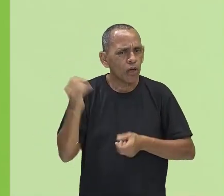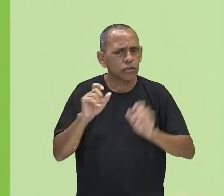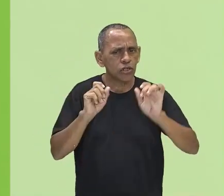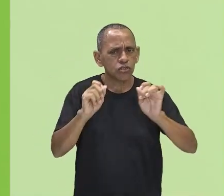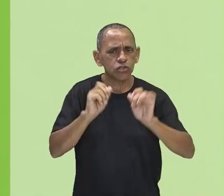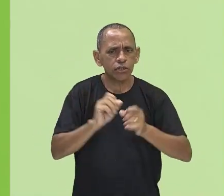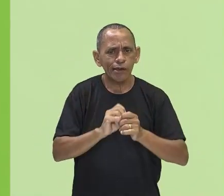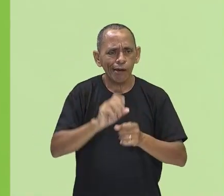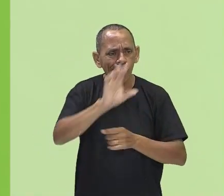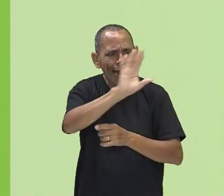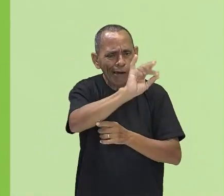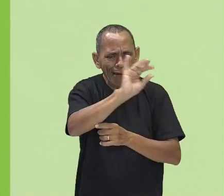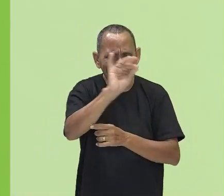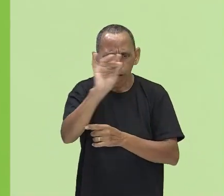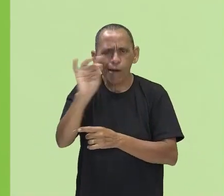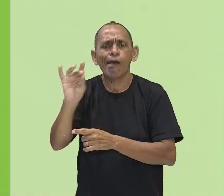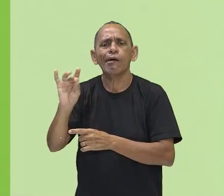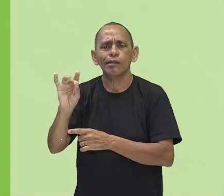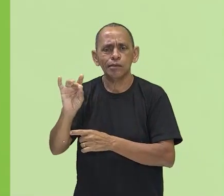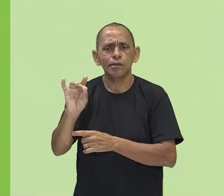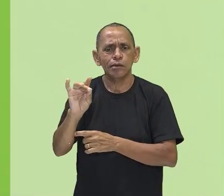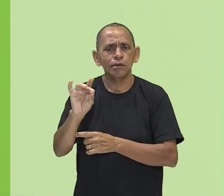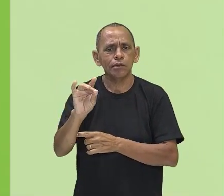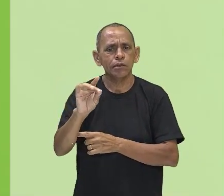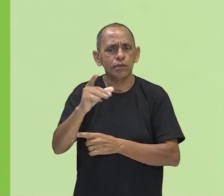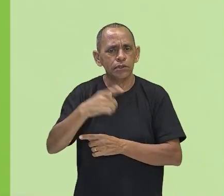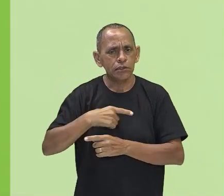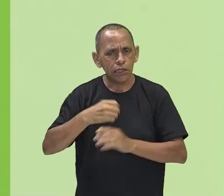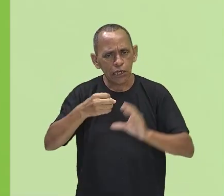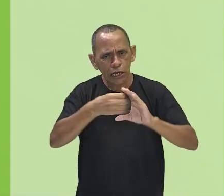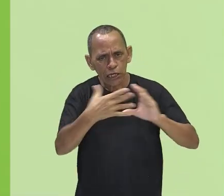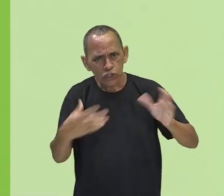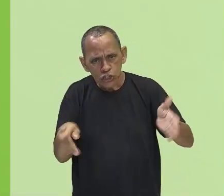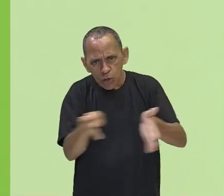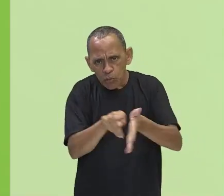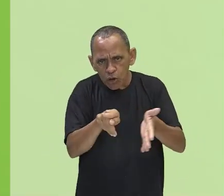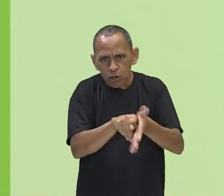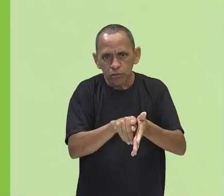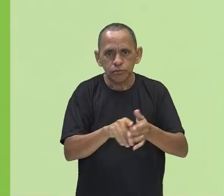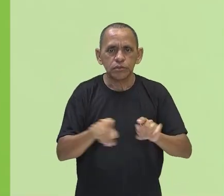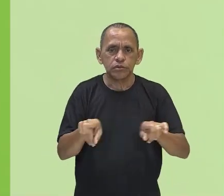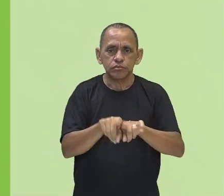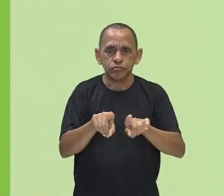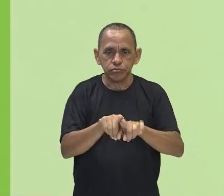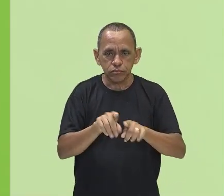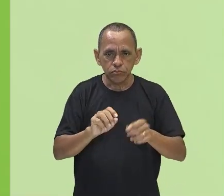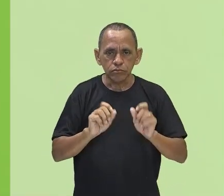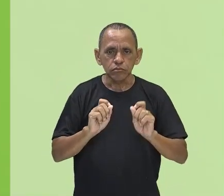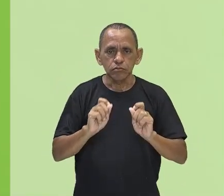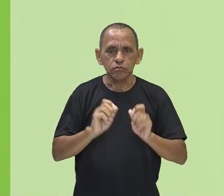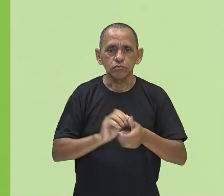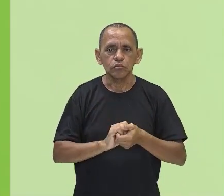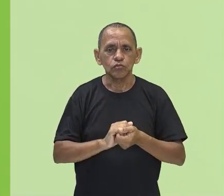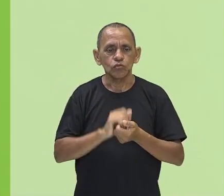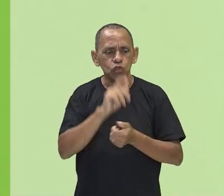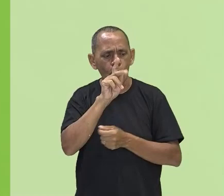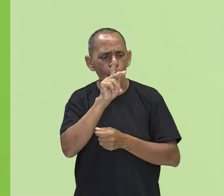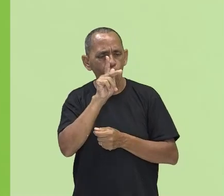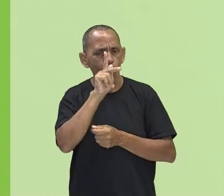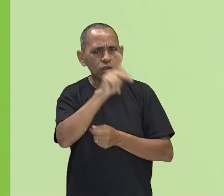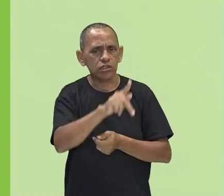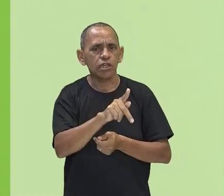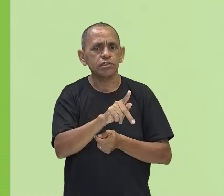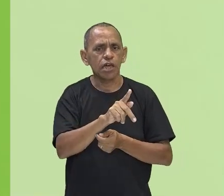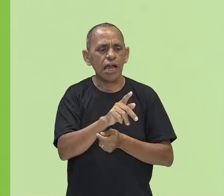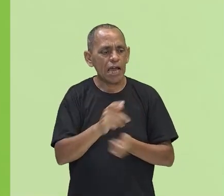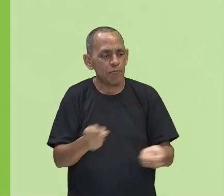Cada lente tem essa característica. Todas as lentes têm essas características, tá certo? Que é a potência focal. Olha só. A